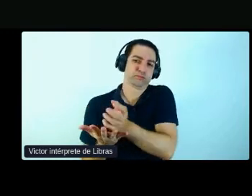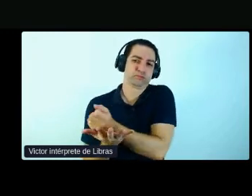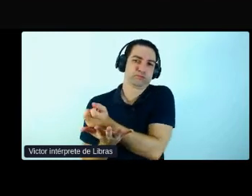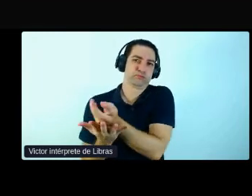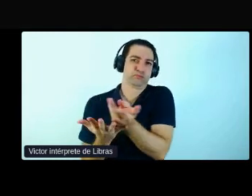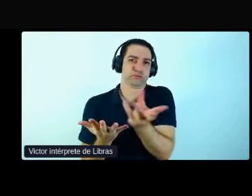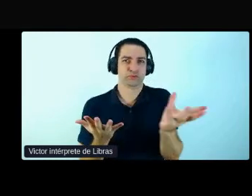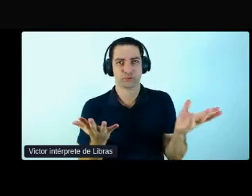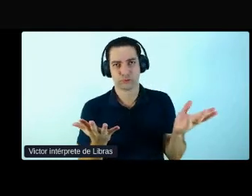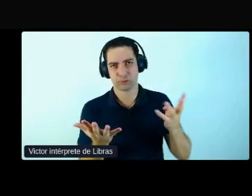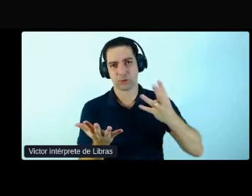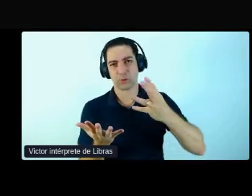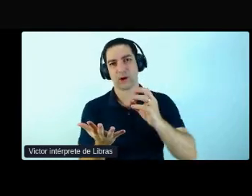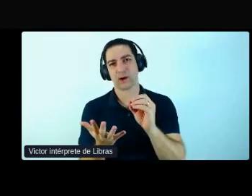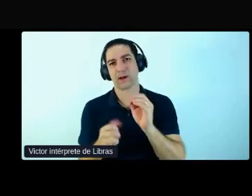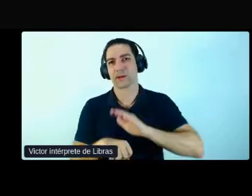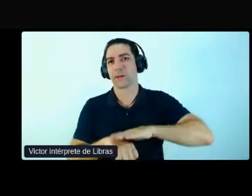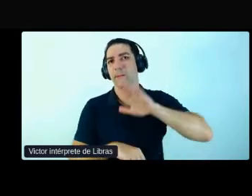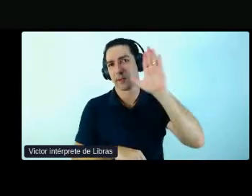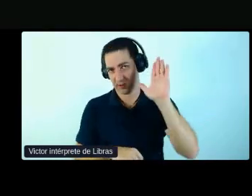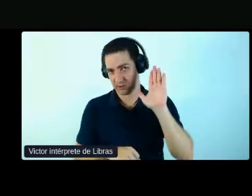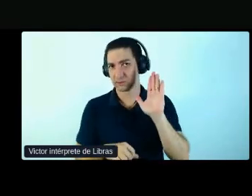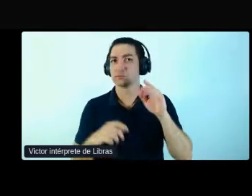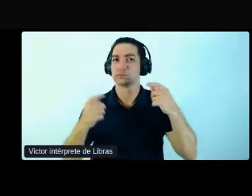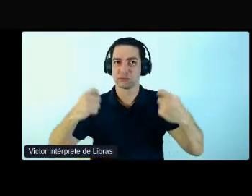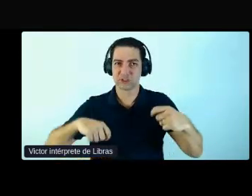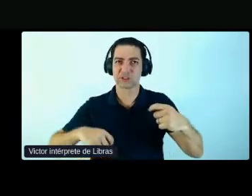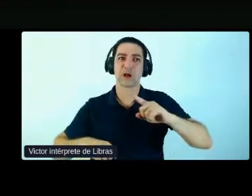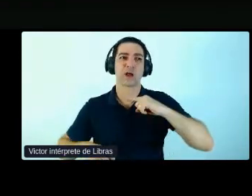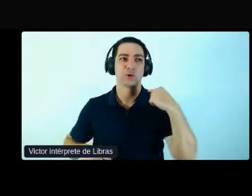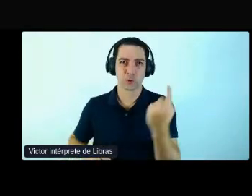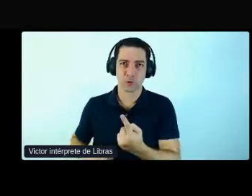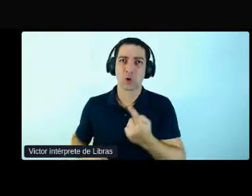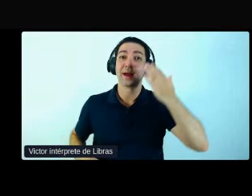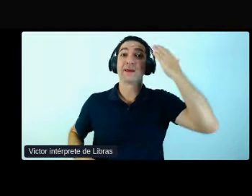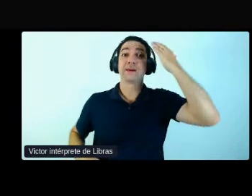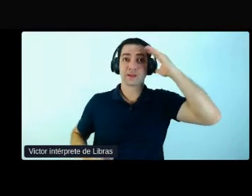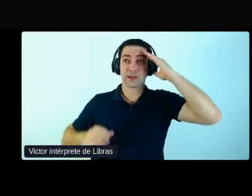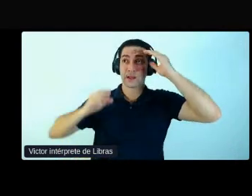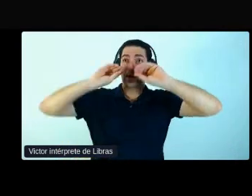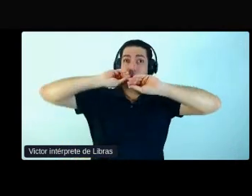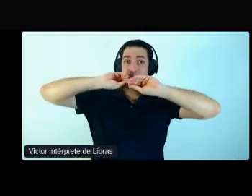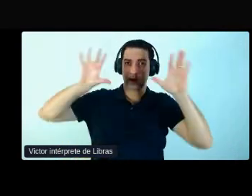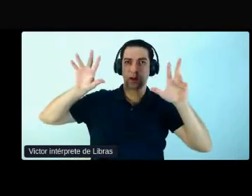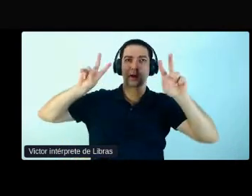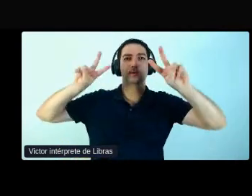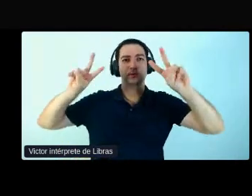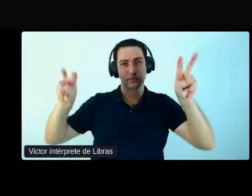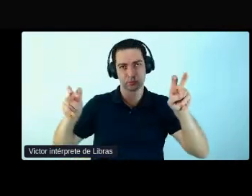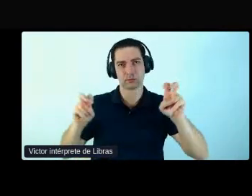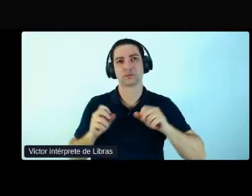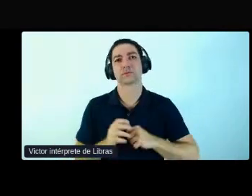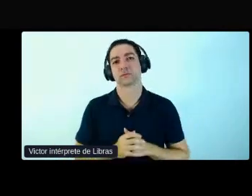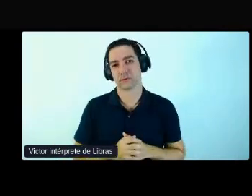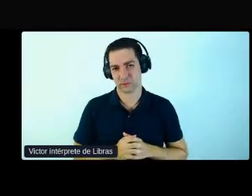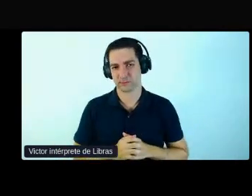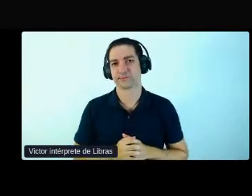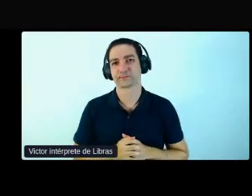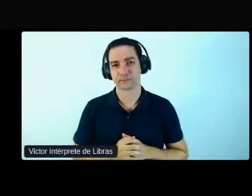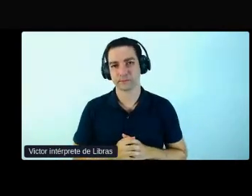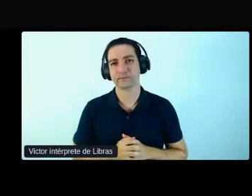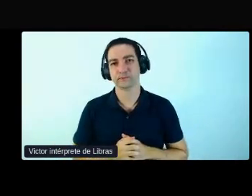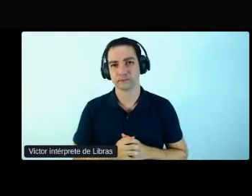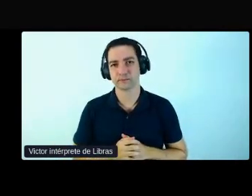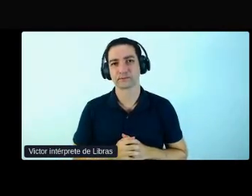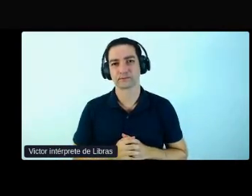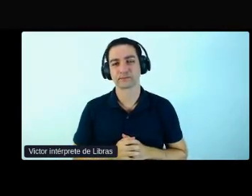e entender que a gente precisa também falar sobre isso, tá? Que não é sempre masculino e não é sempre feminino.